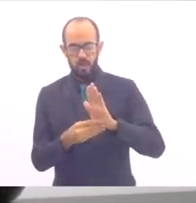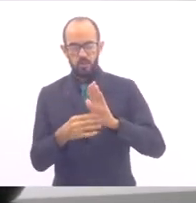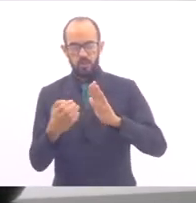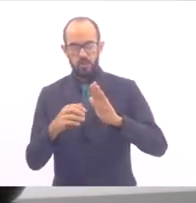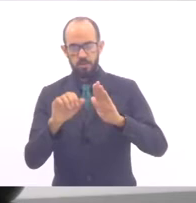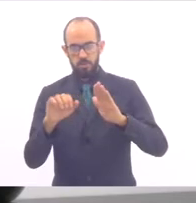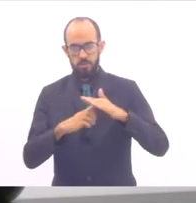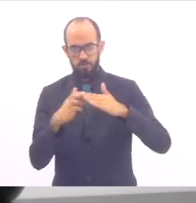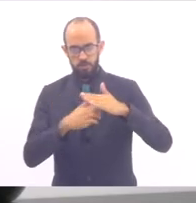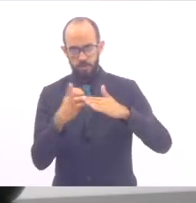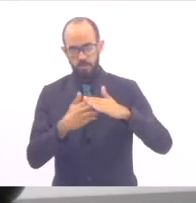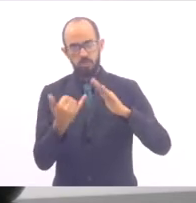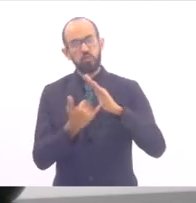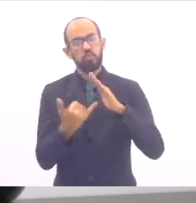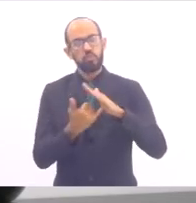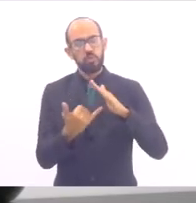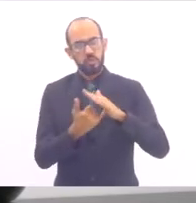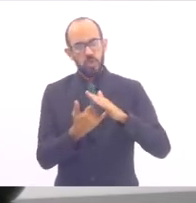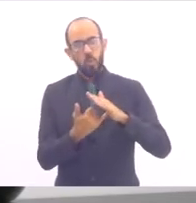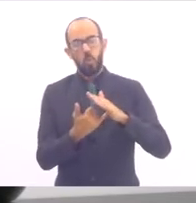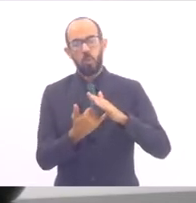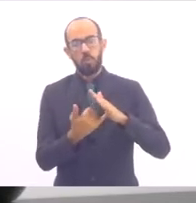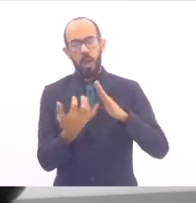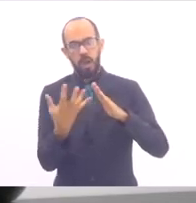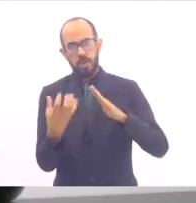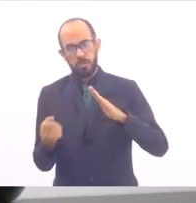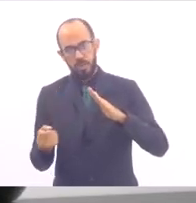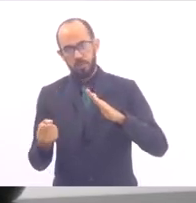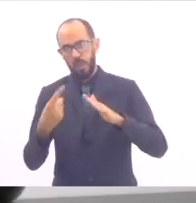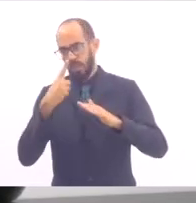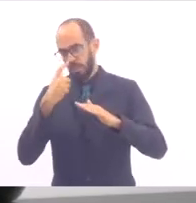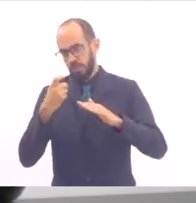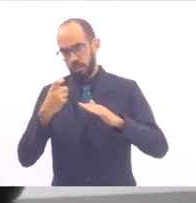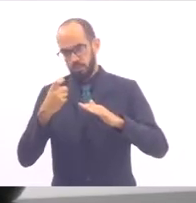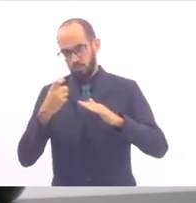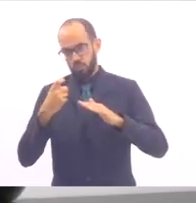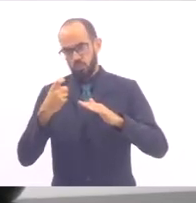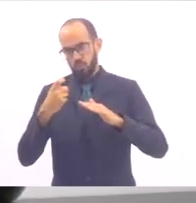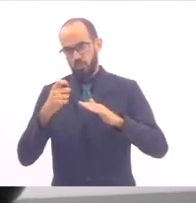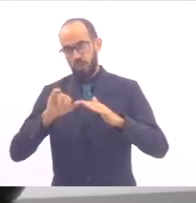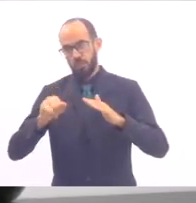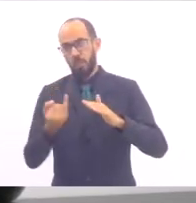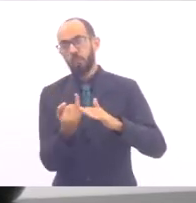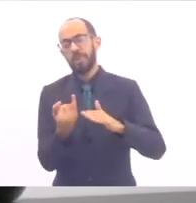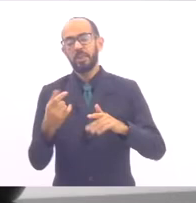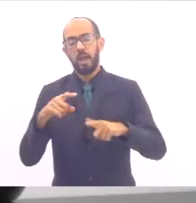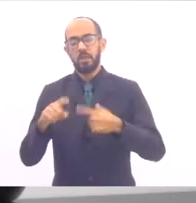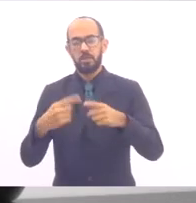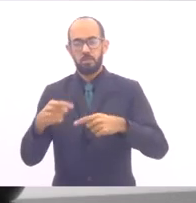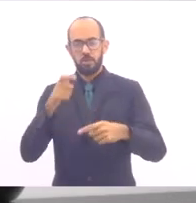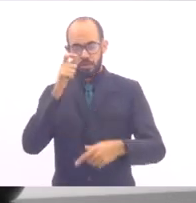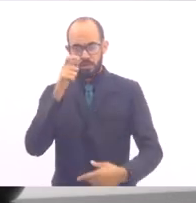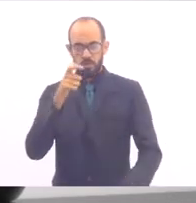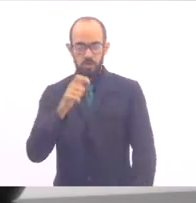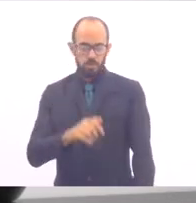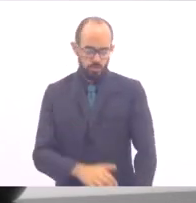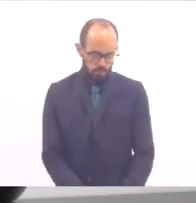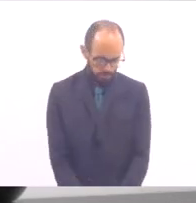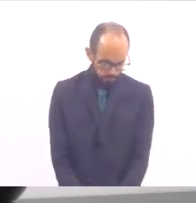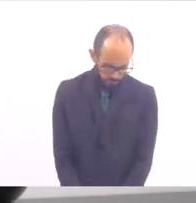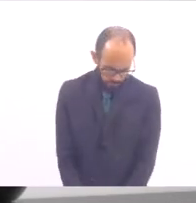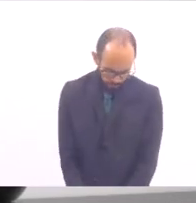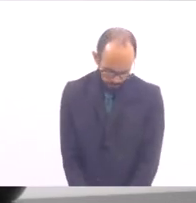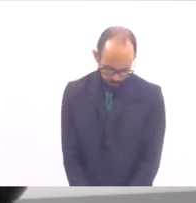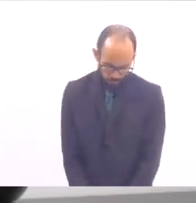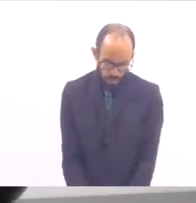a essa instituição, a poder receber aquele resíduo ao qual ela manifestou interesse. E, a partir daí,